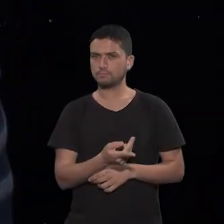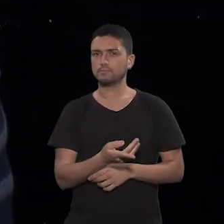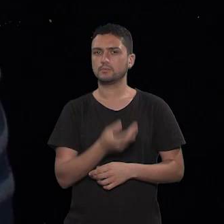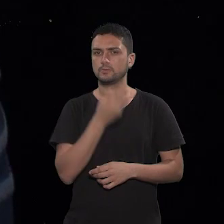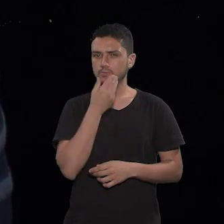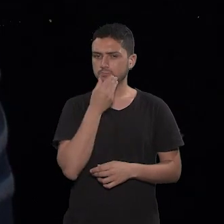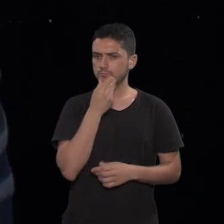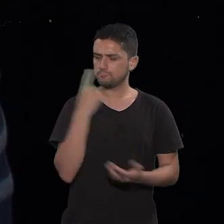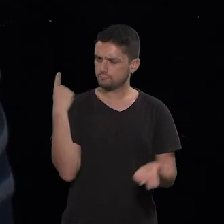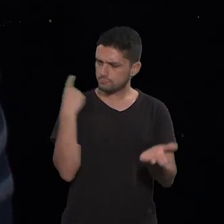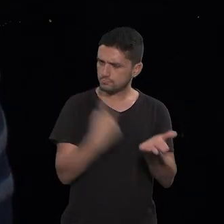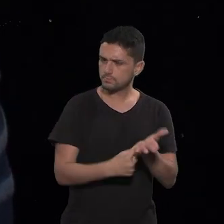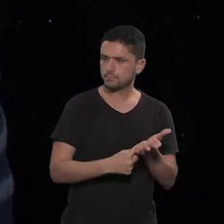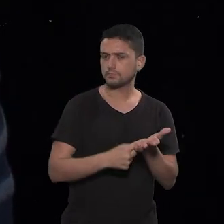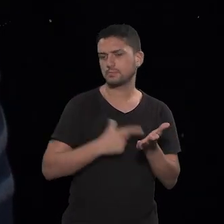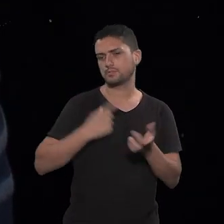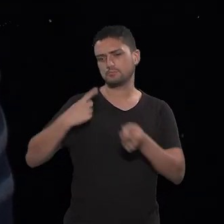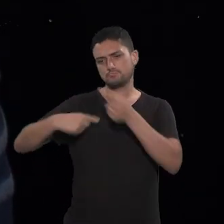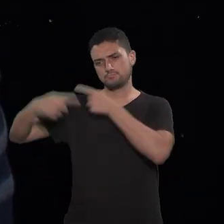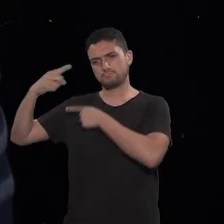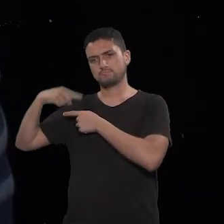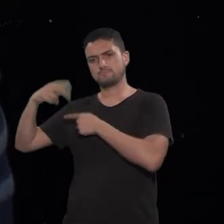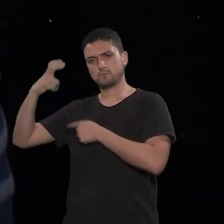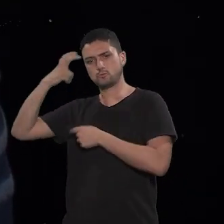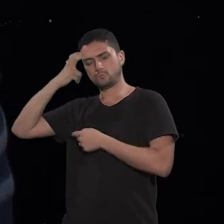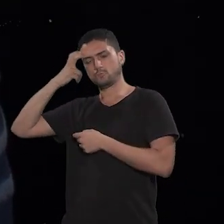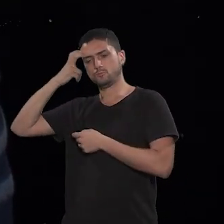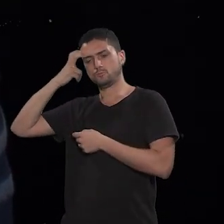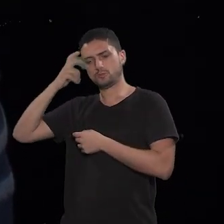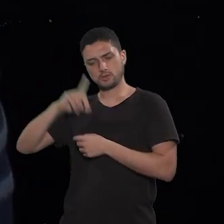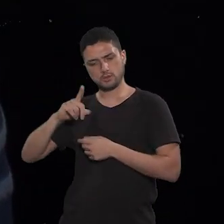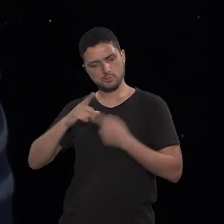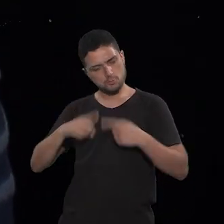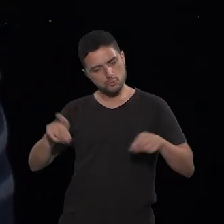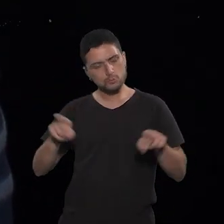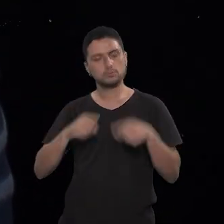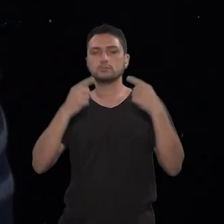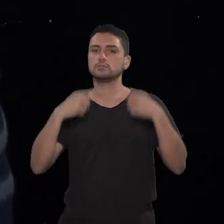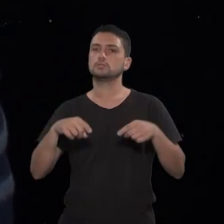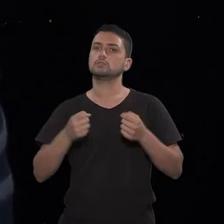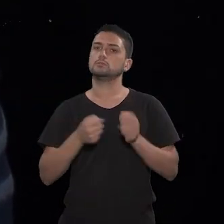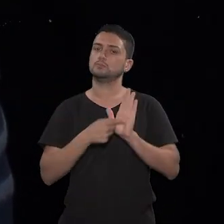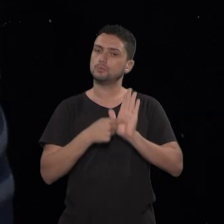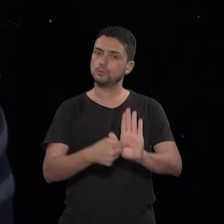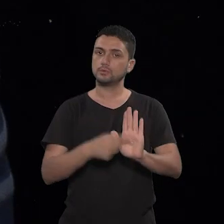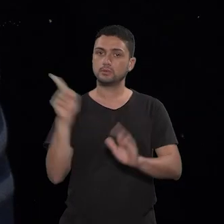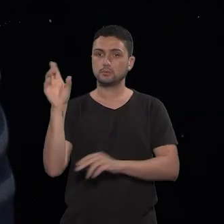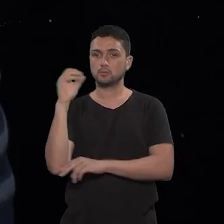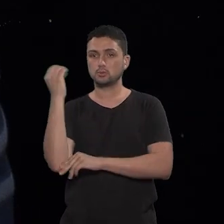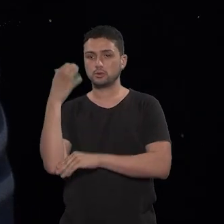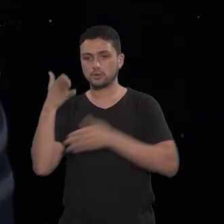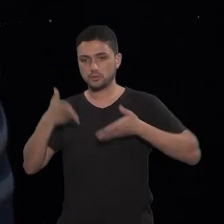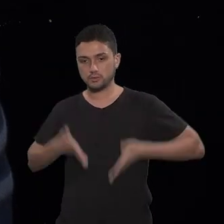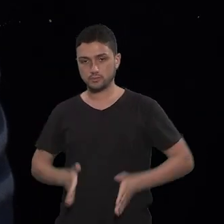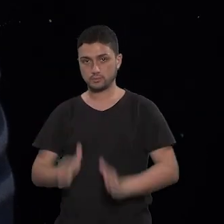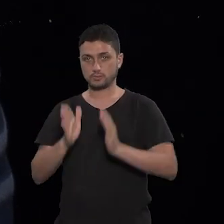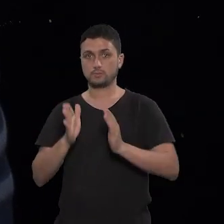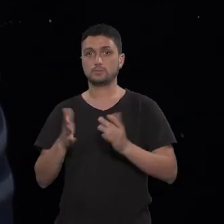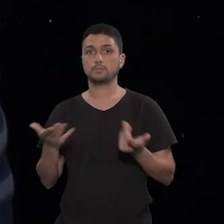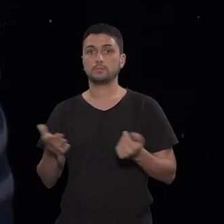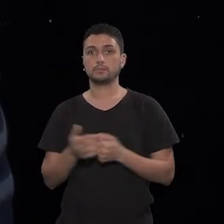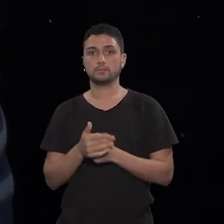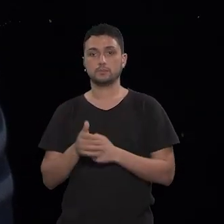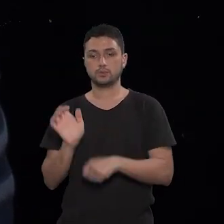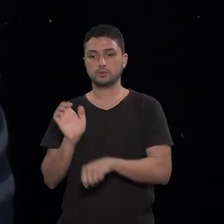Nosso convidado é um músico profundamente comprometido com suas raízes ancestrais e transborda esse compromisso em sua obra. Oriundo de